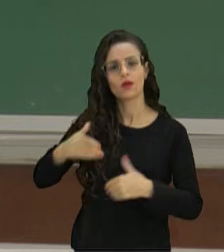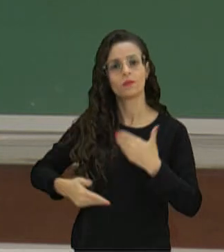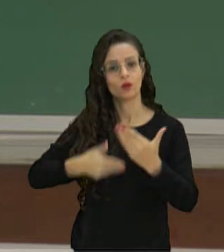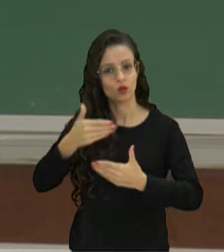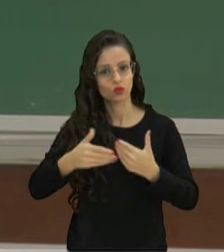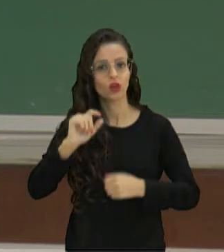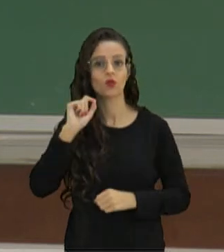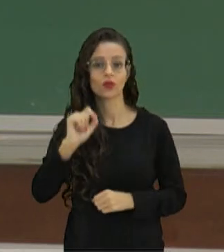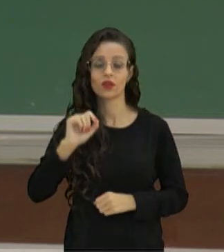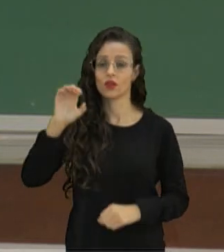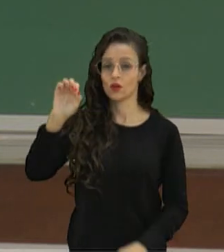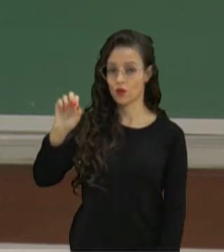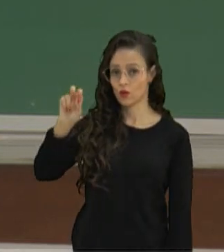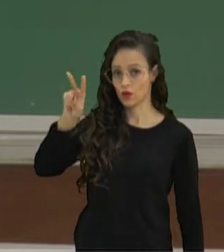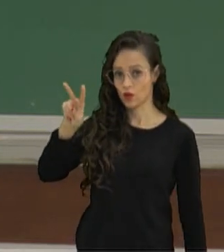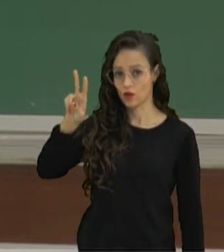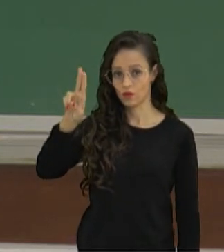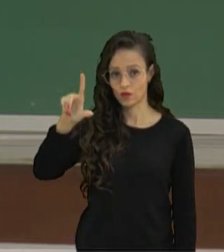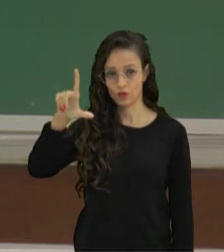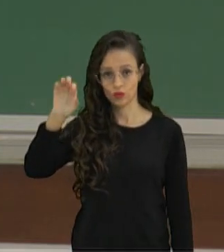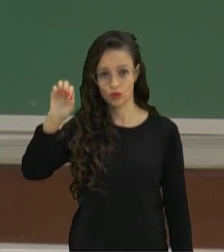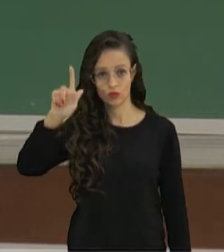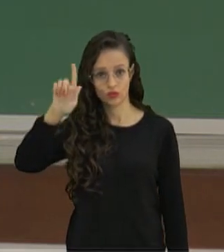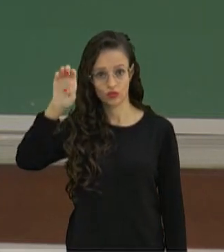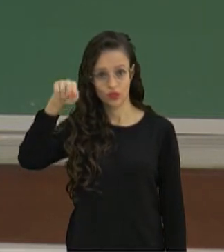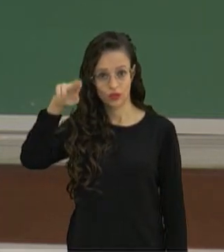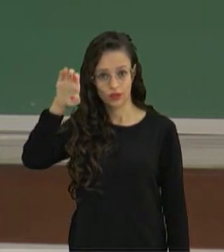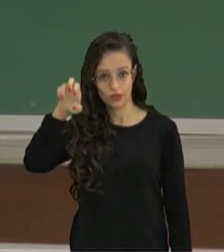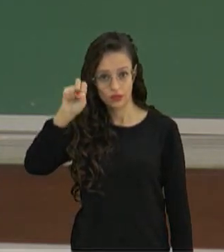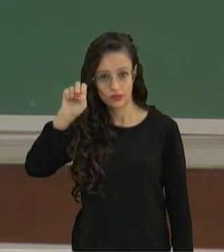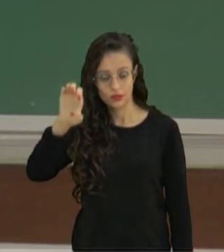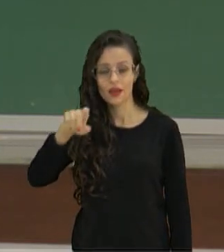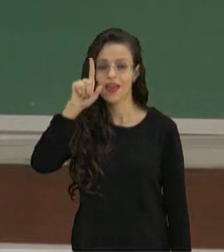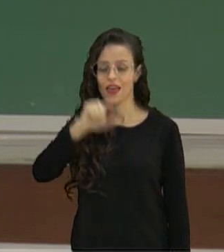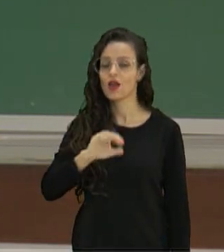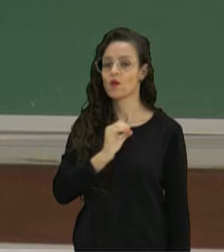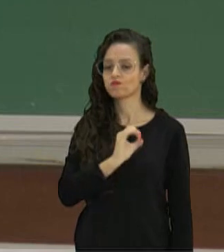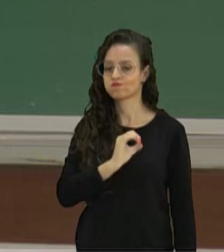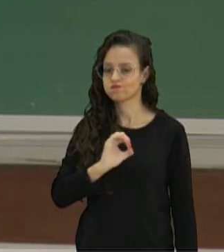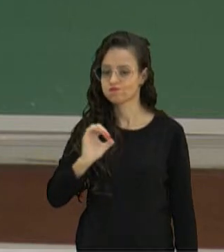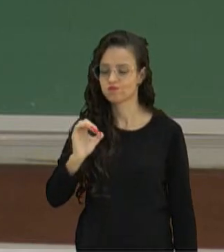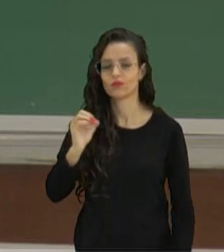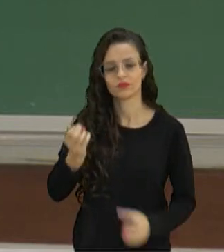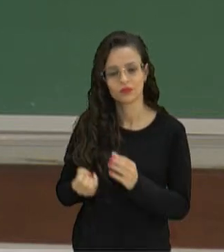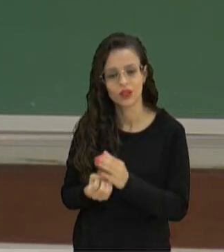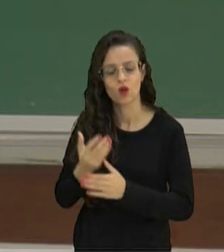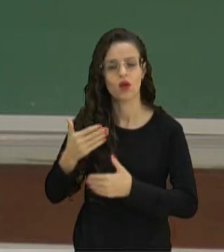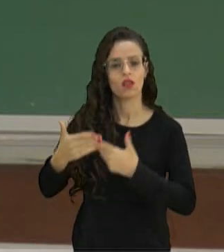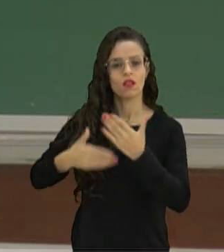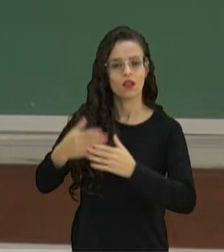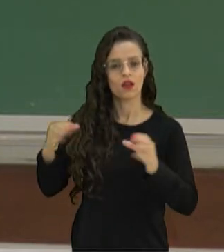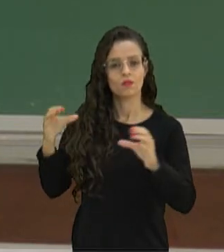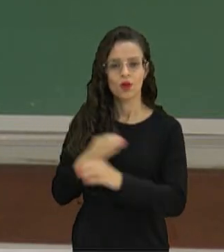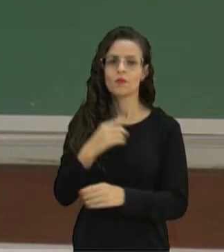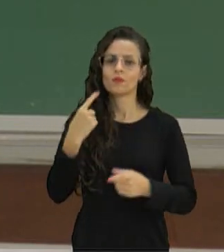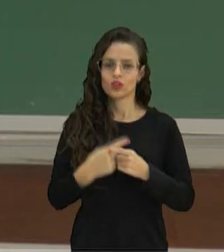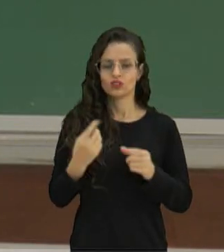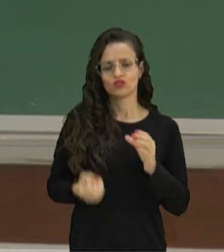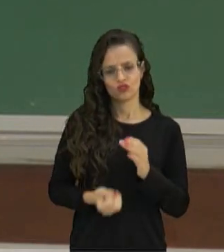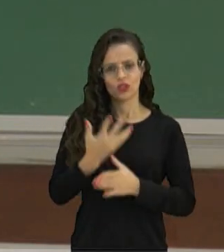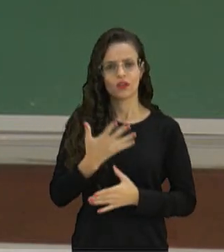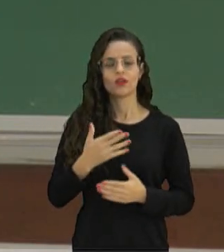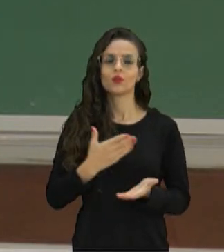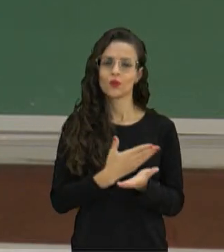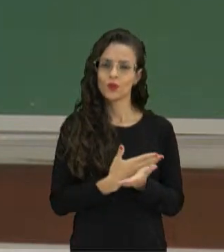chamado ovulogênese. Na verdade, os óvulos estão sendo maturados, né? Porque eles já são formados no